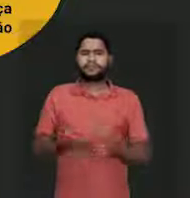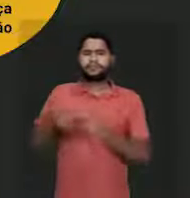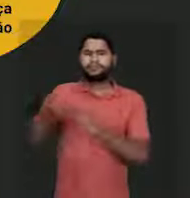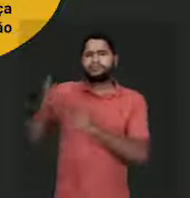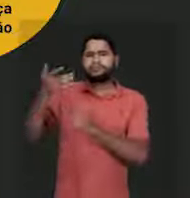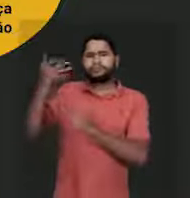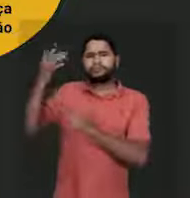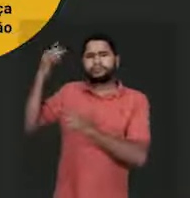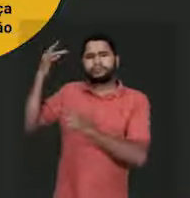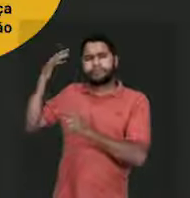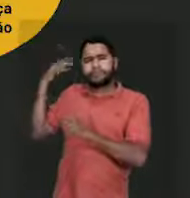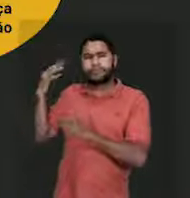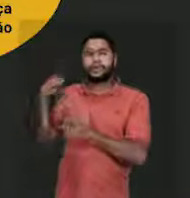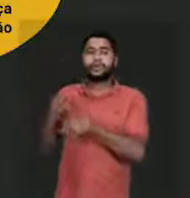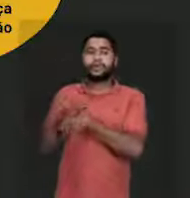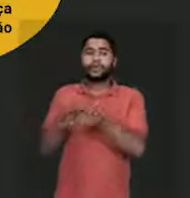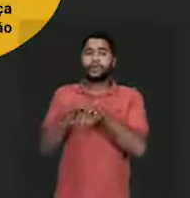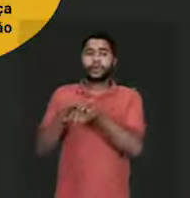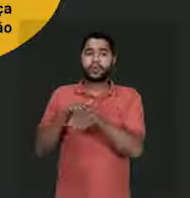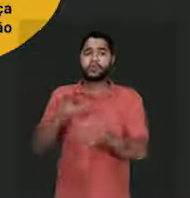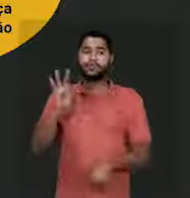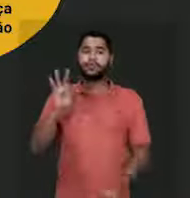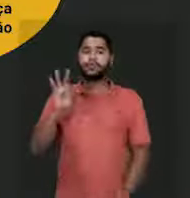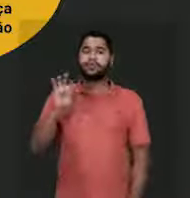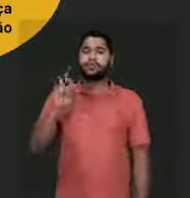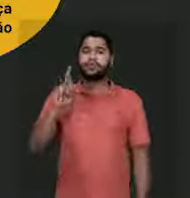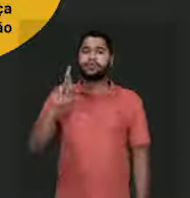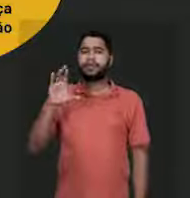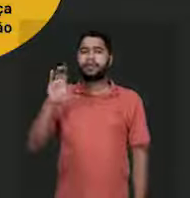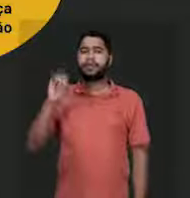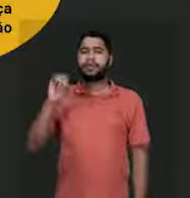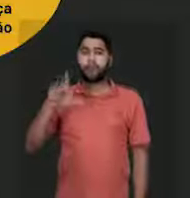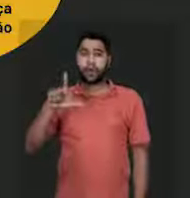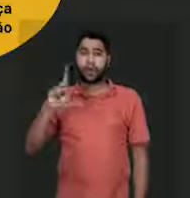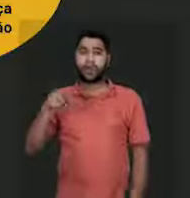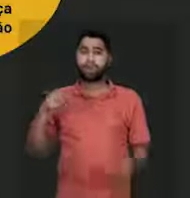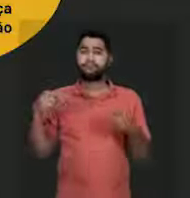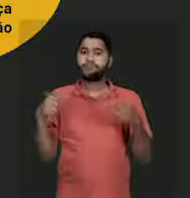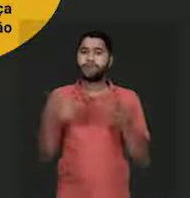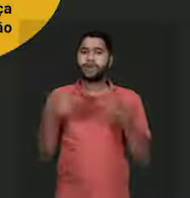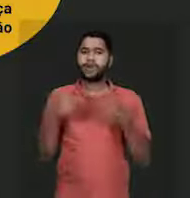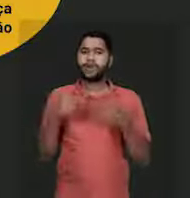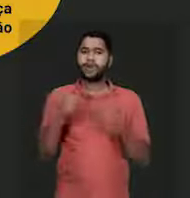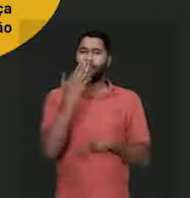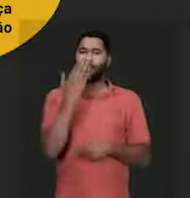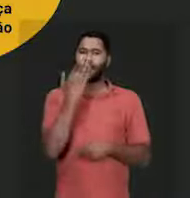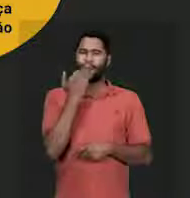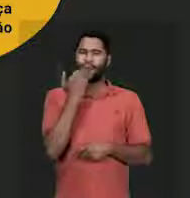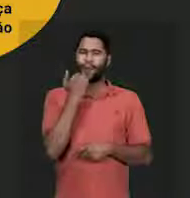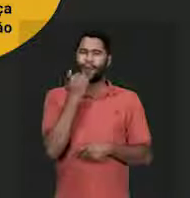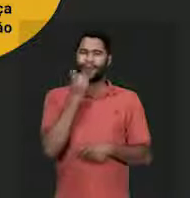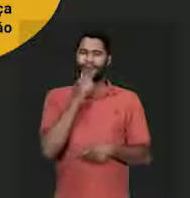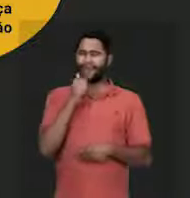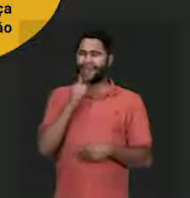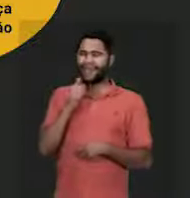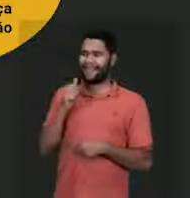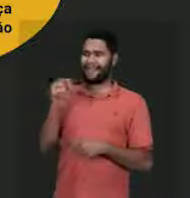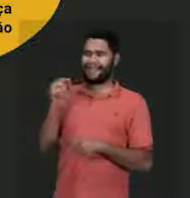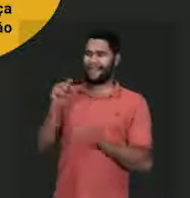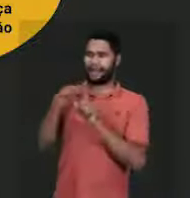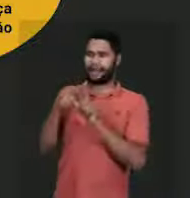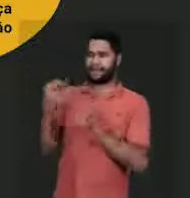Antigamente, a doença terçol, ela era associada ao fato de negar comida a mulheres grávidas. Hoje